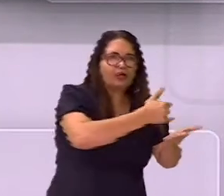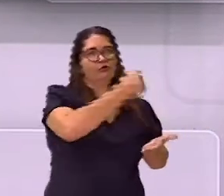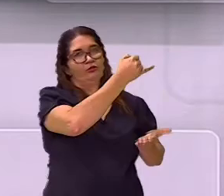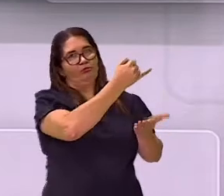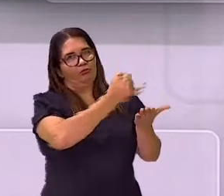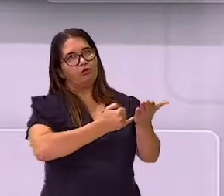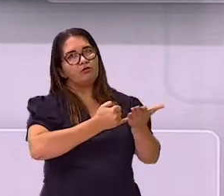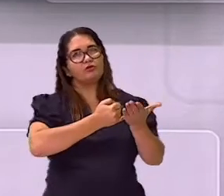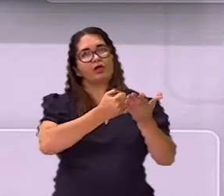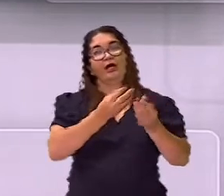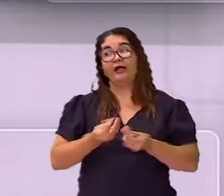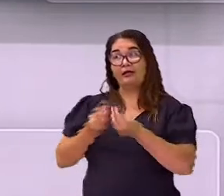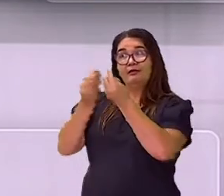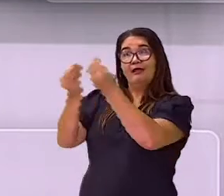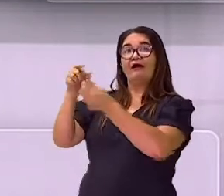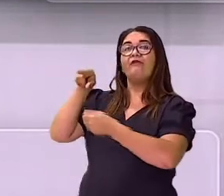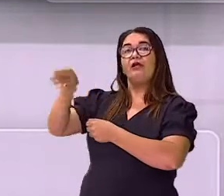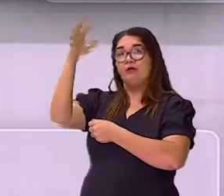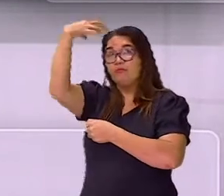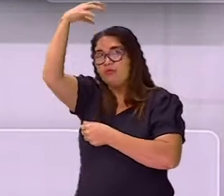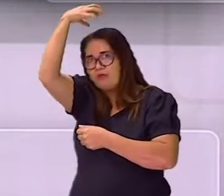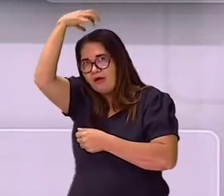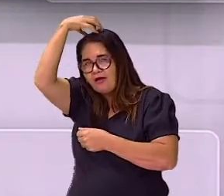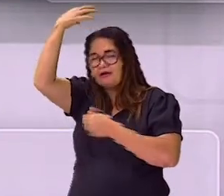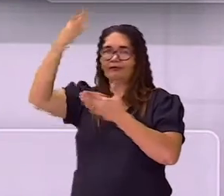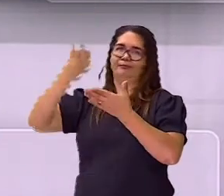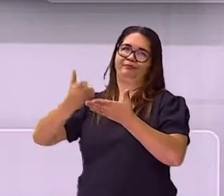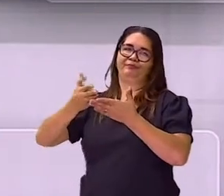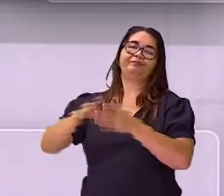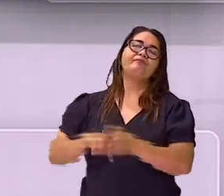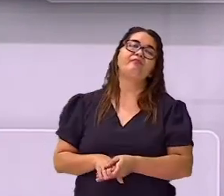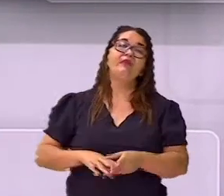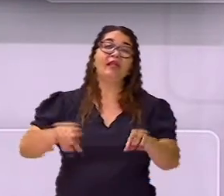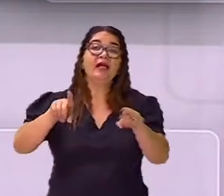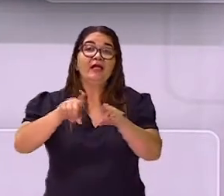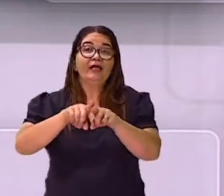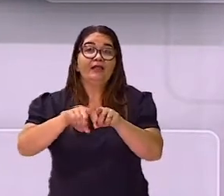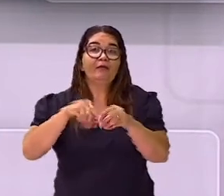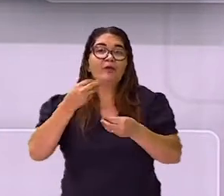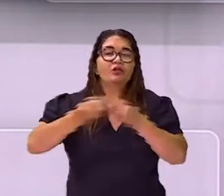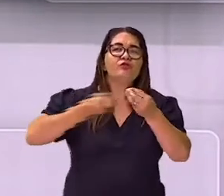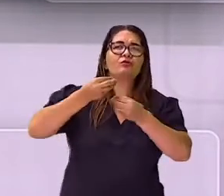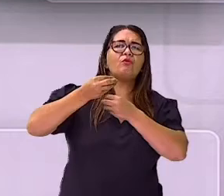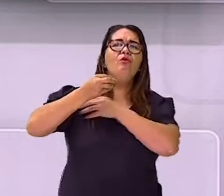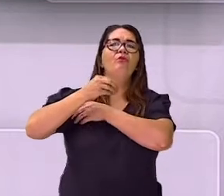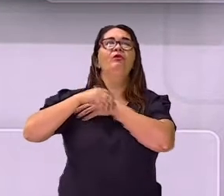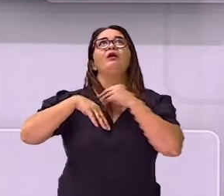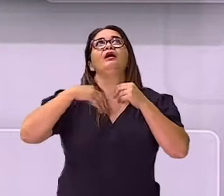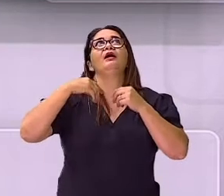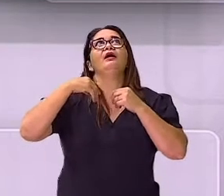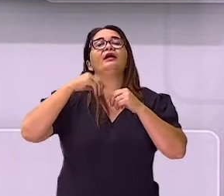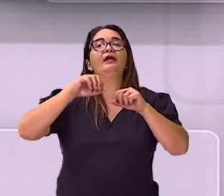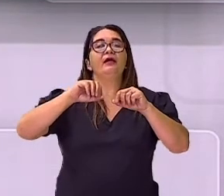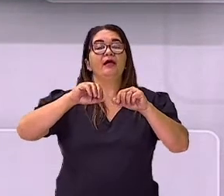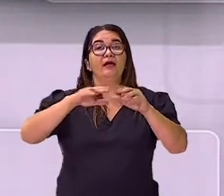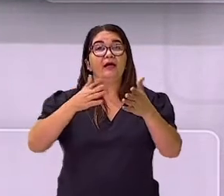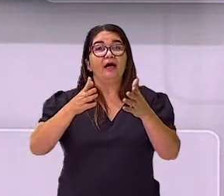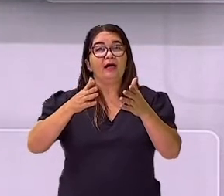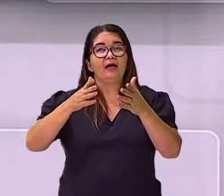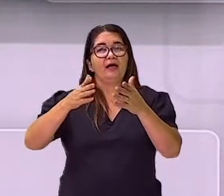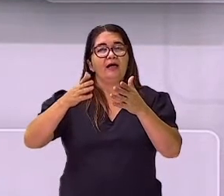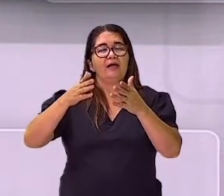impostos. A história da civilização persa também esteve intimamente associada à